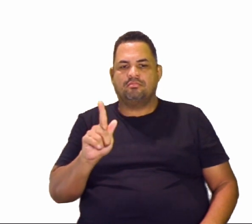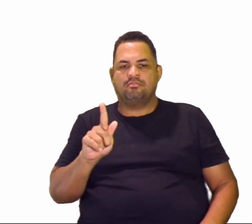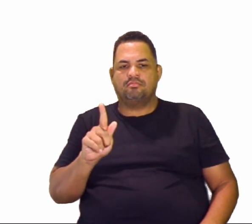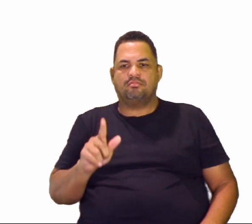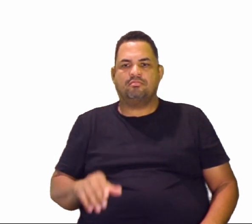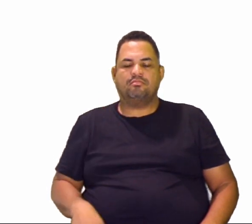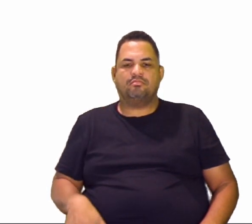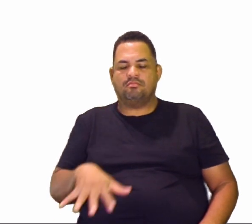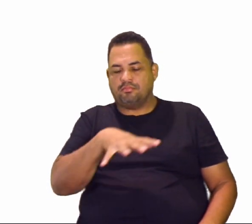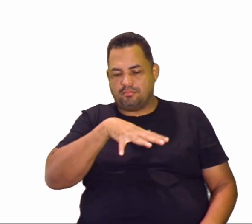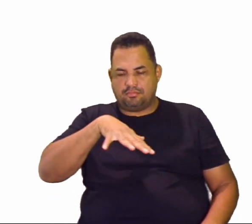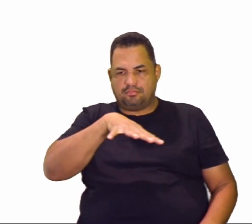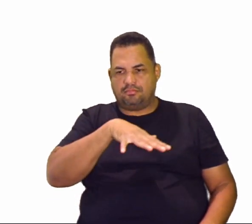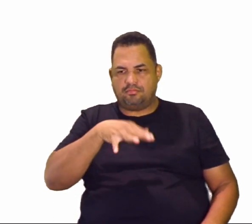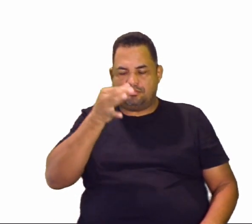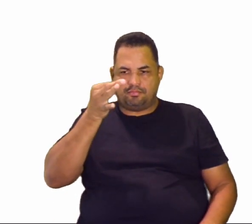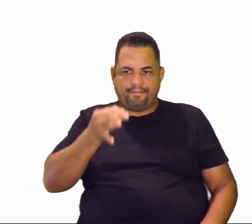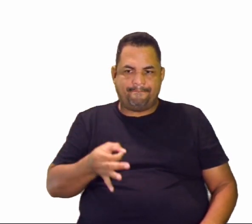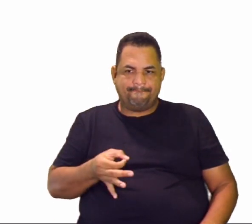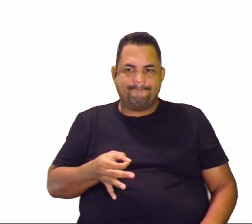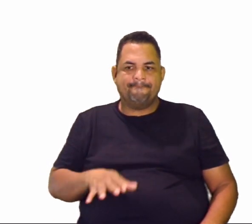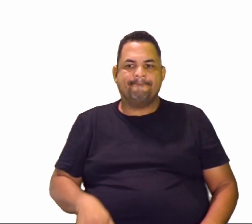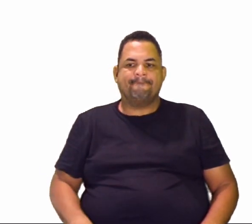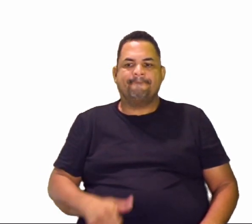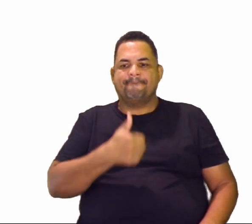gramas ocuparão com certeza